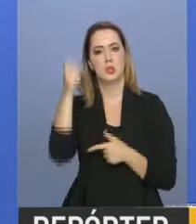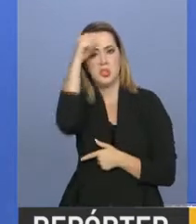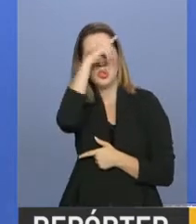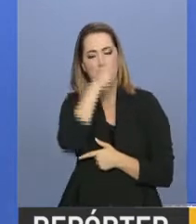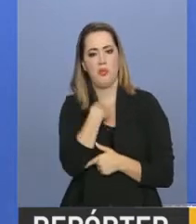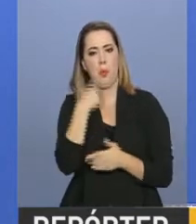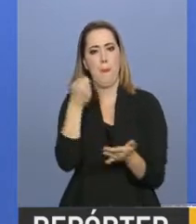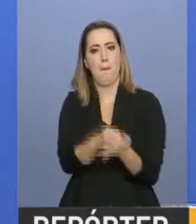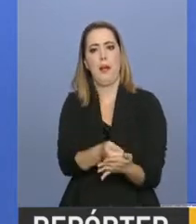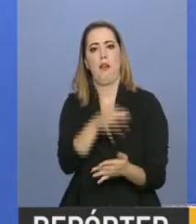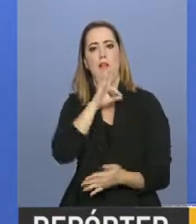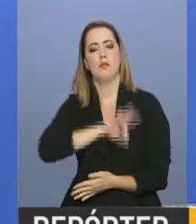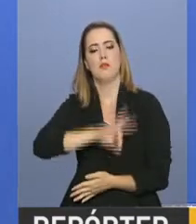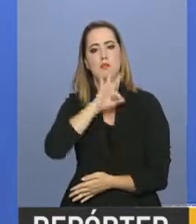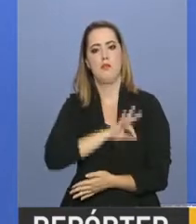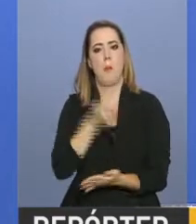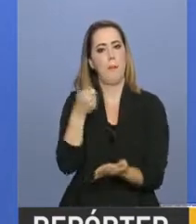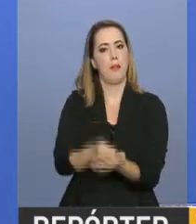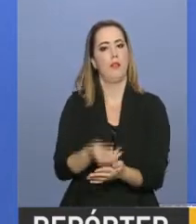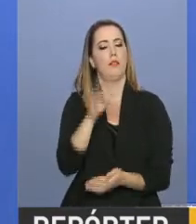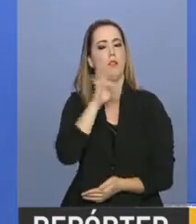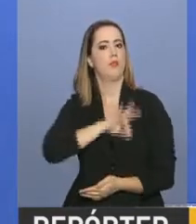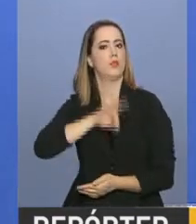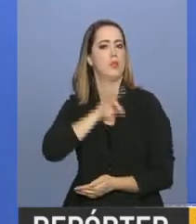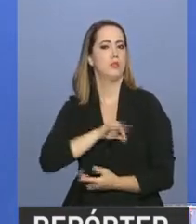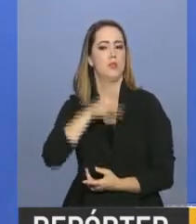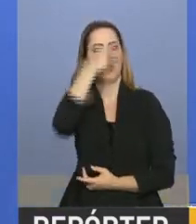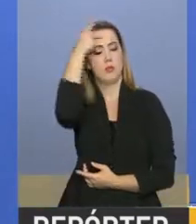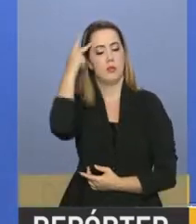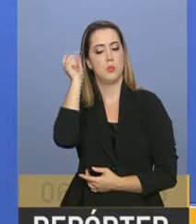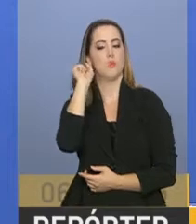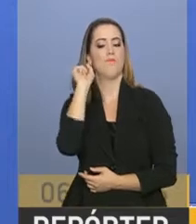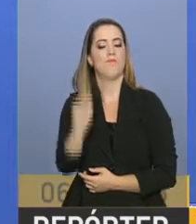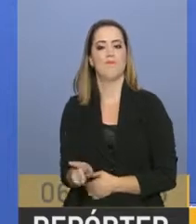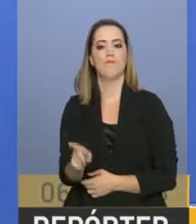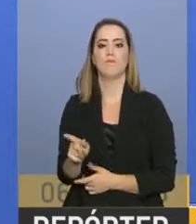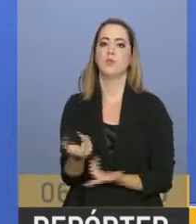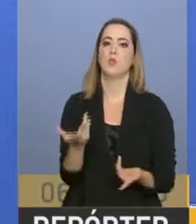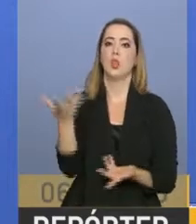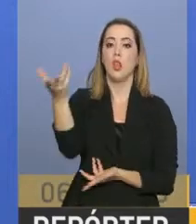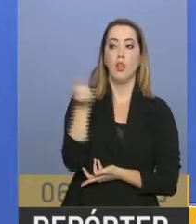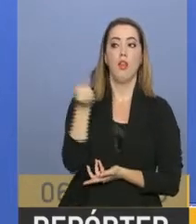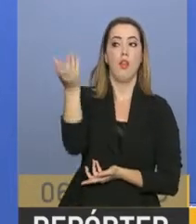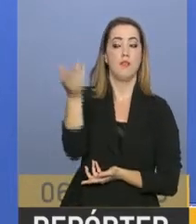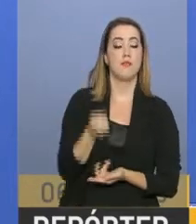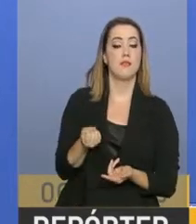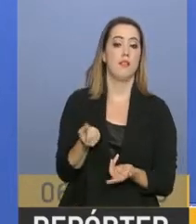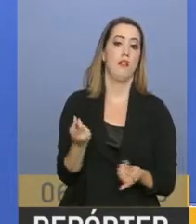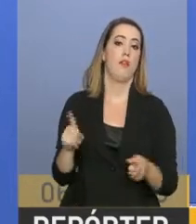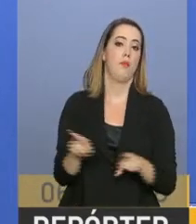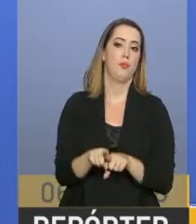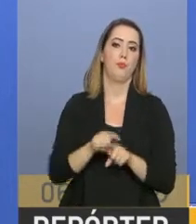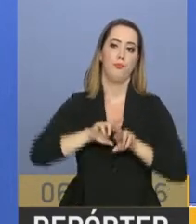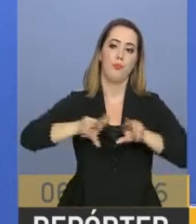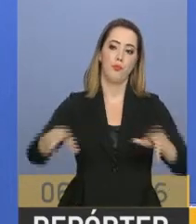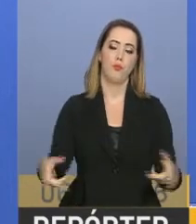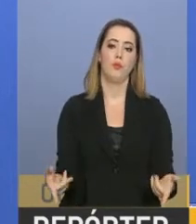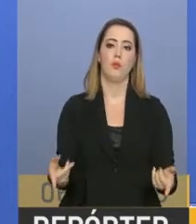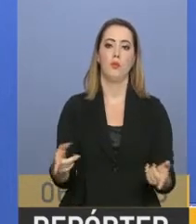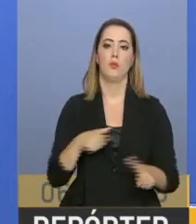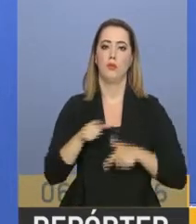pagar a folha que pagar seus aposentados e os pensionistas fumei os servidores ativos